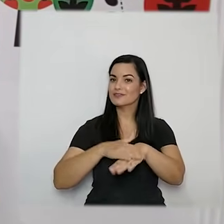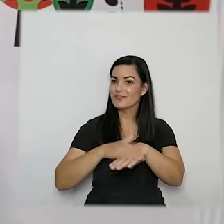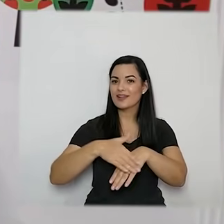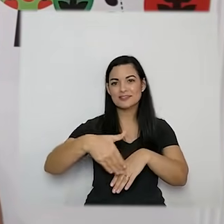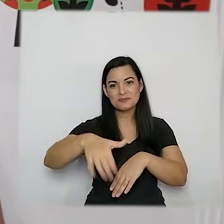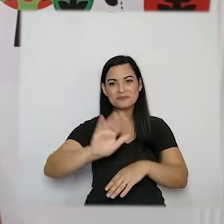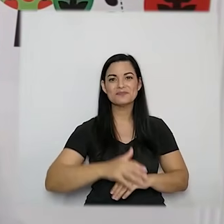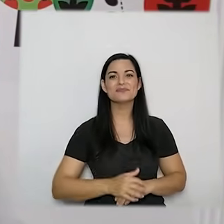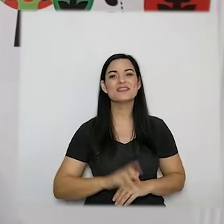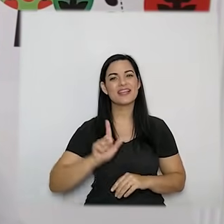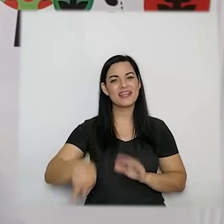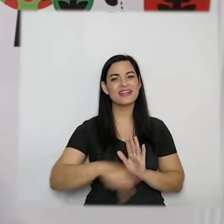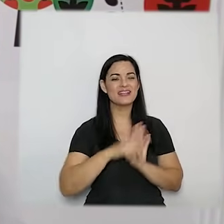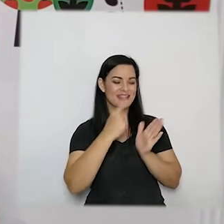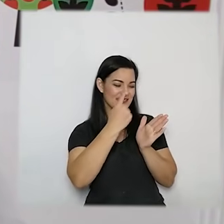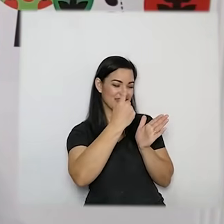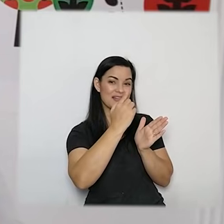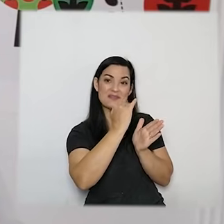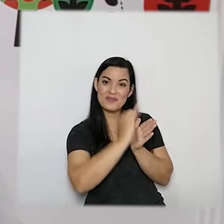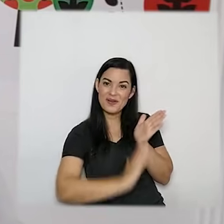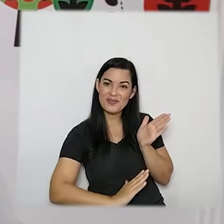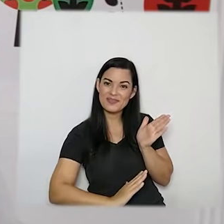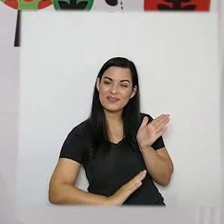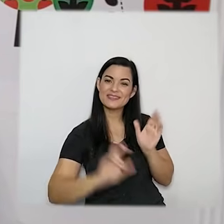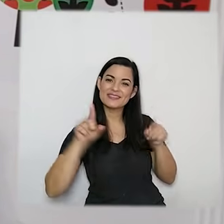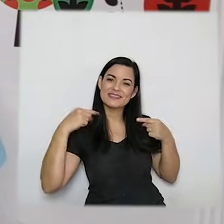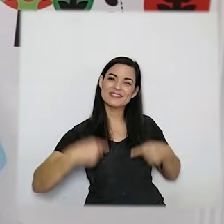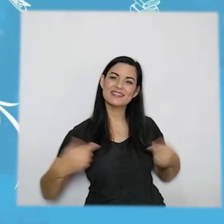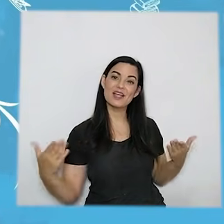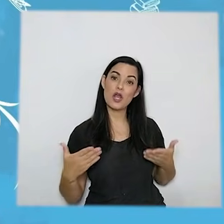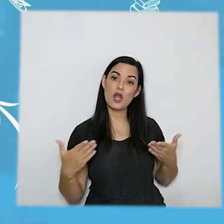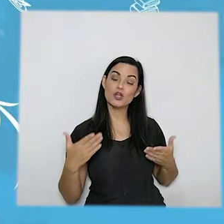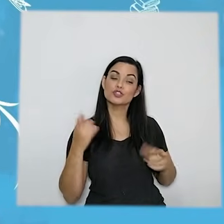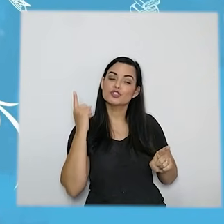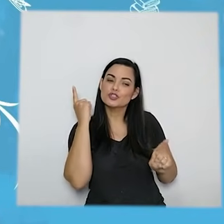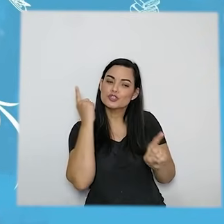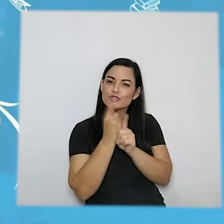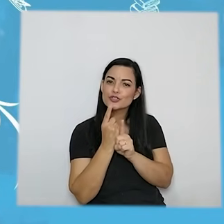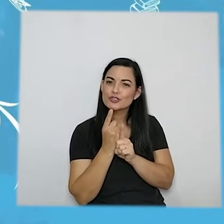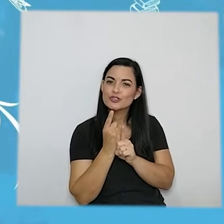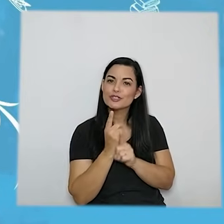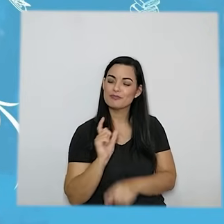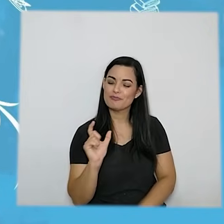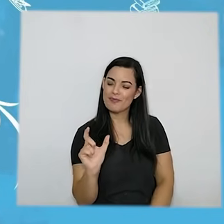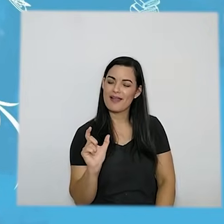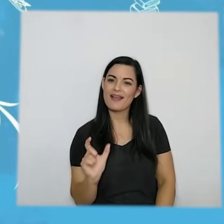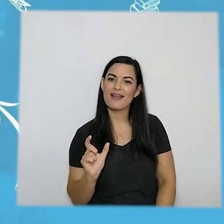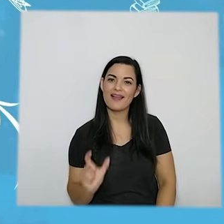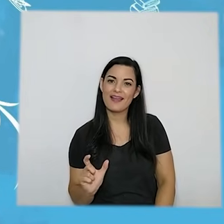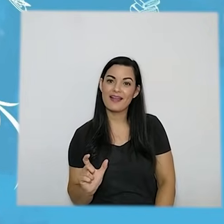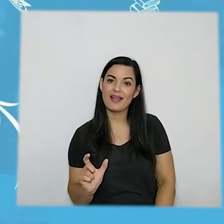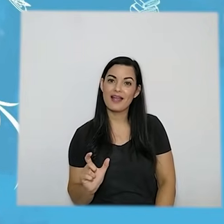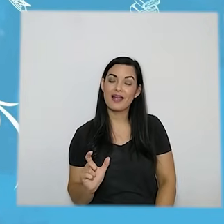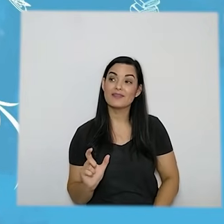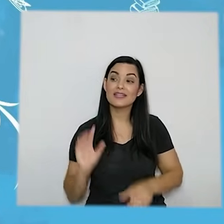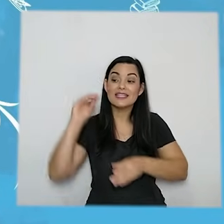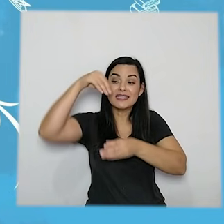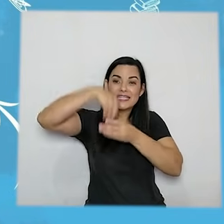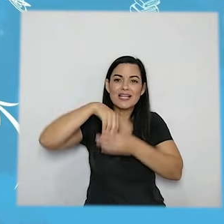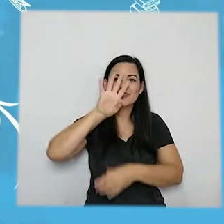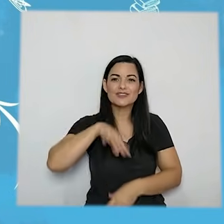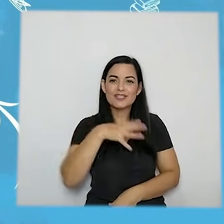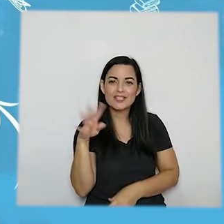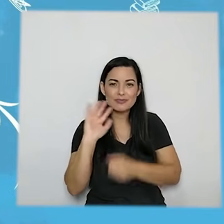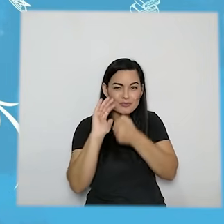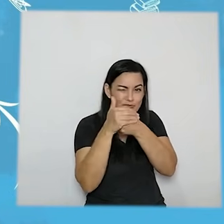vocês. Essa é a proposta do nosso desafio de hoje. Localizar as palavras que estão escondidas